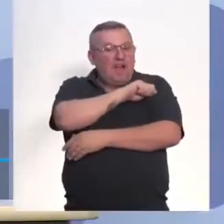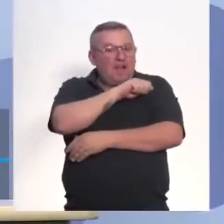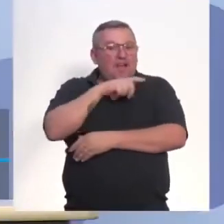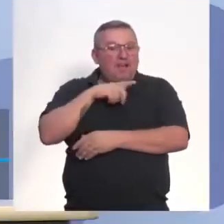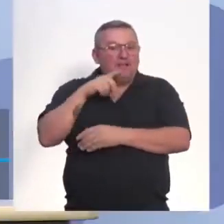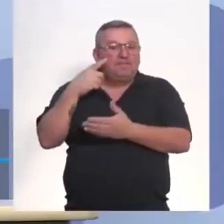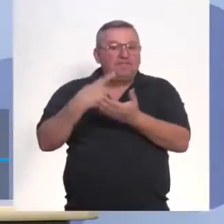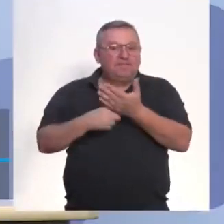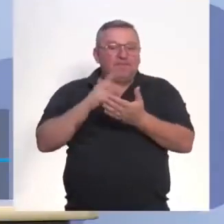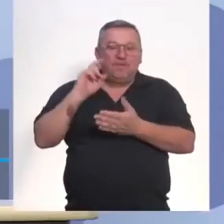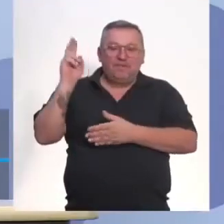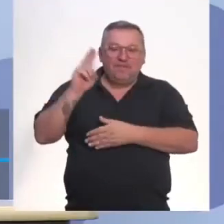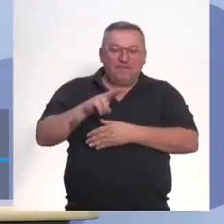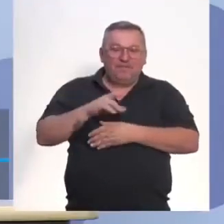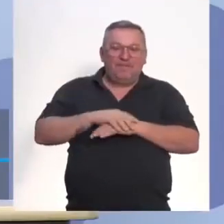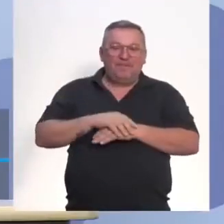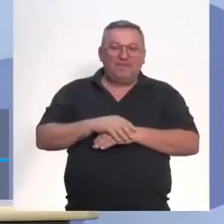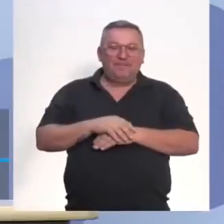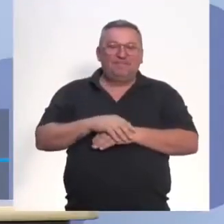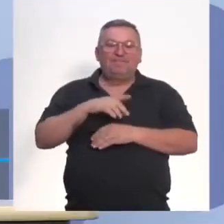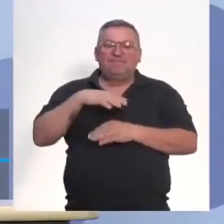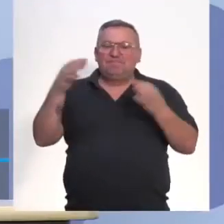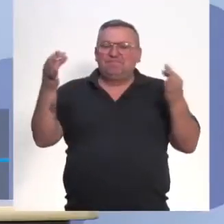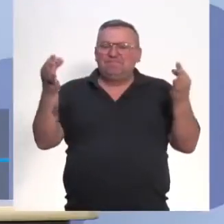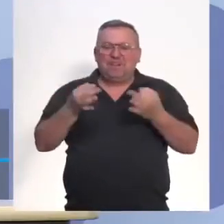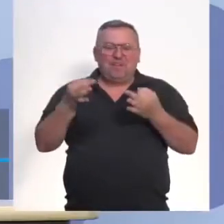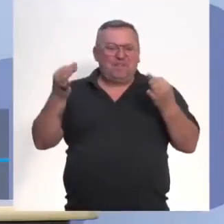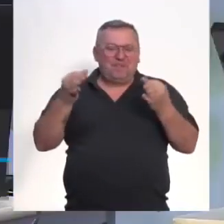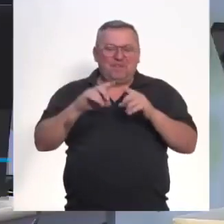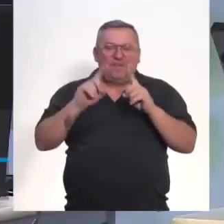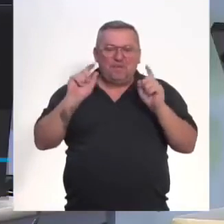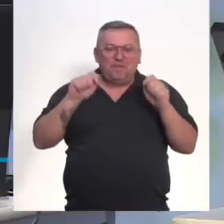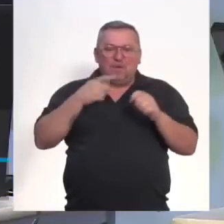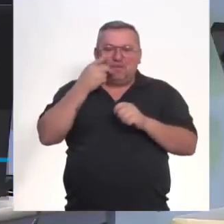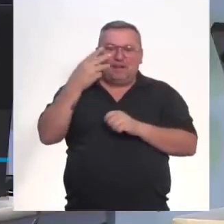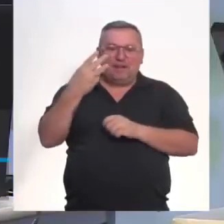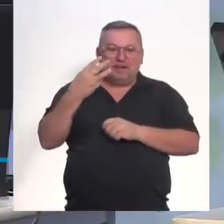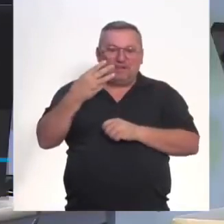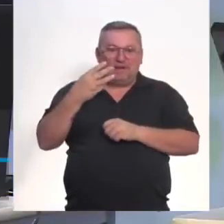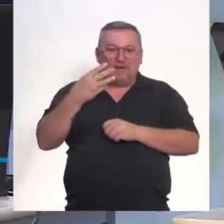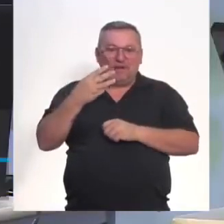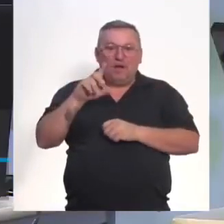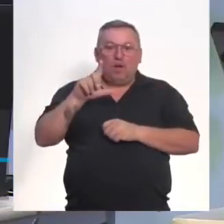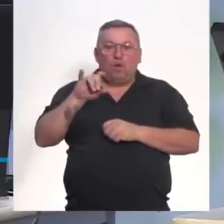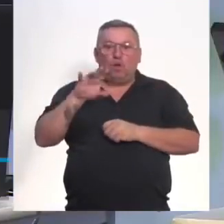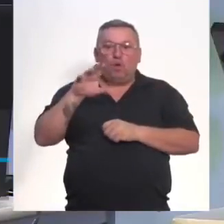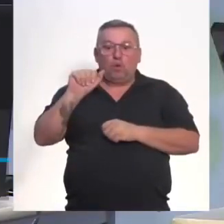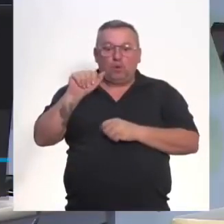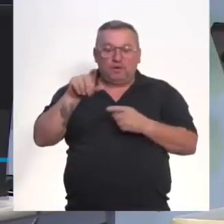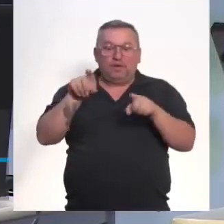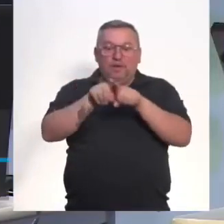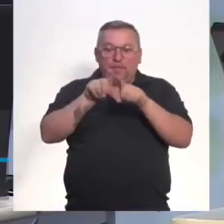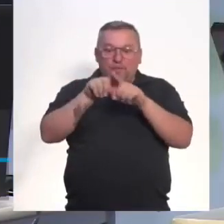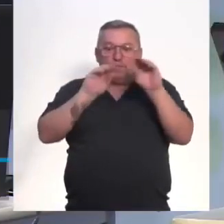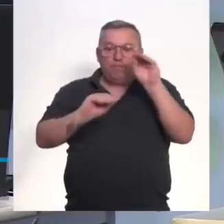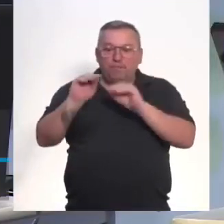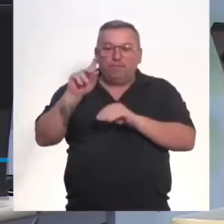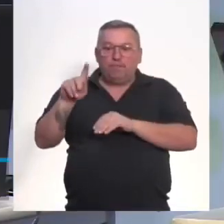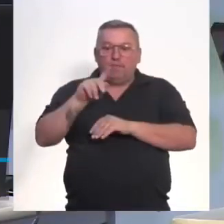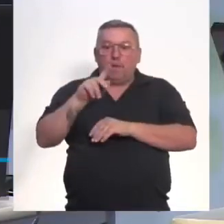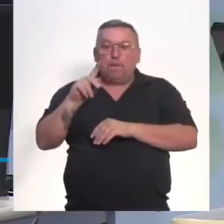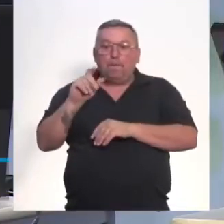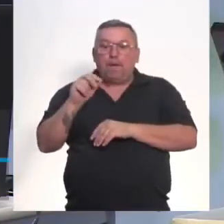enciclopédia, Dani, você viu? Teve aluno que marcou da enciclopédia, né? Acho que a gente pode comentar terça-feira. Luiz Gustavo também mandou um beijo para a